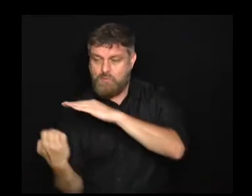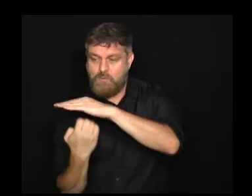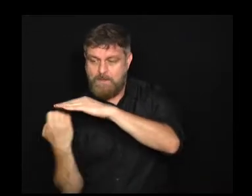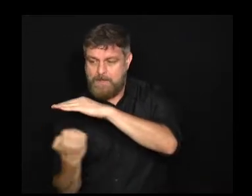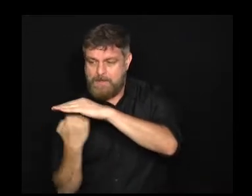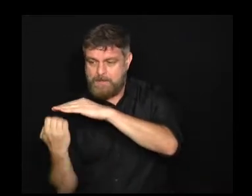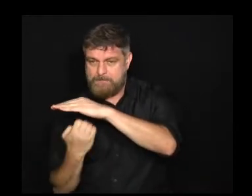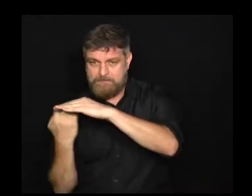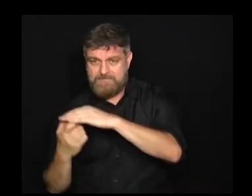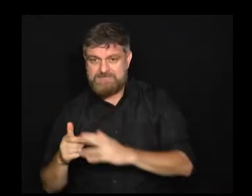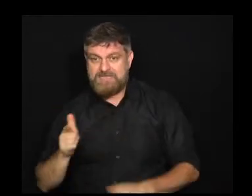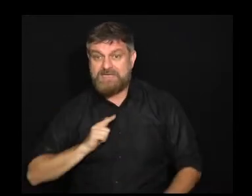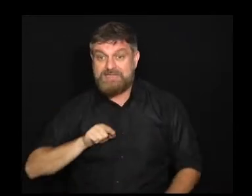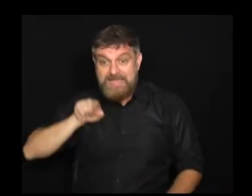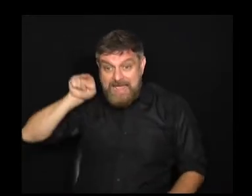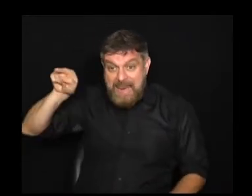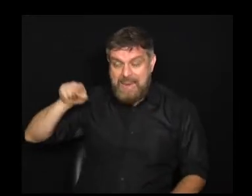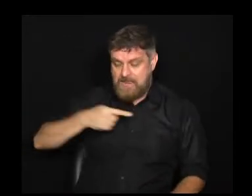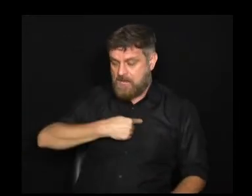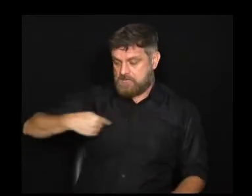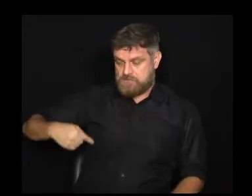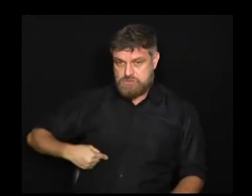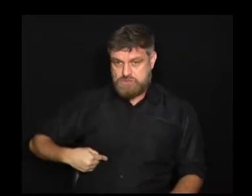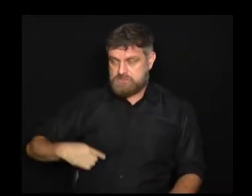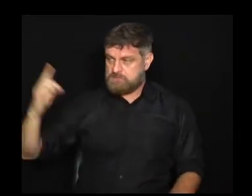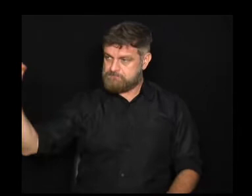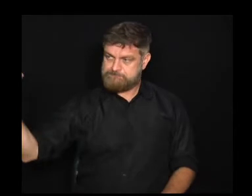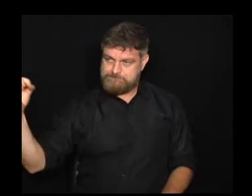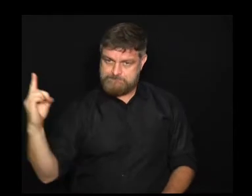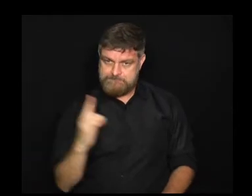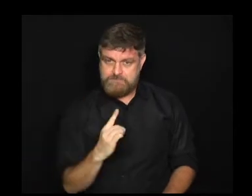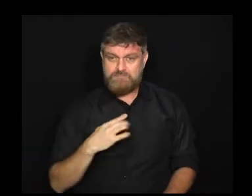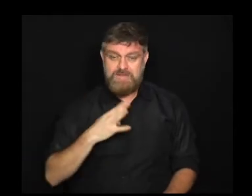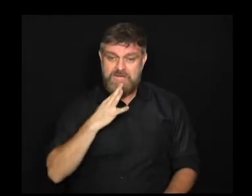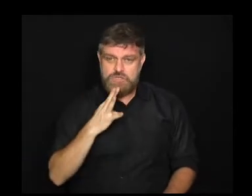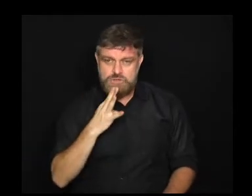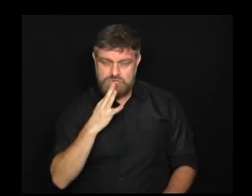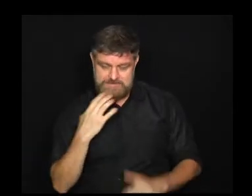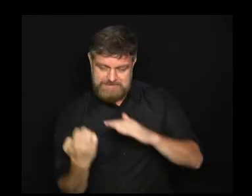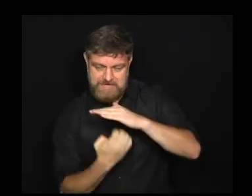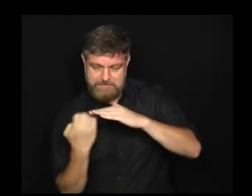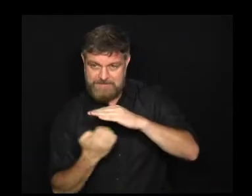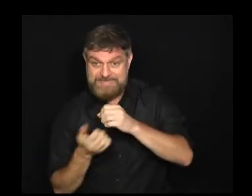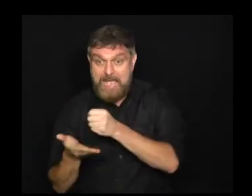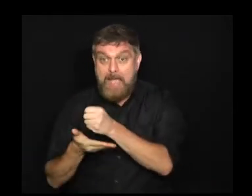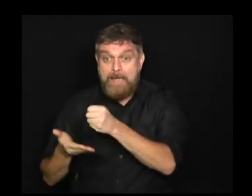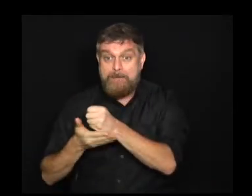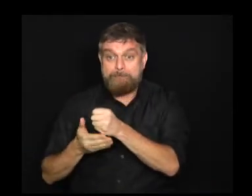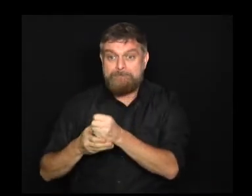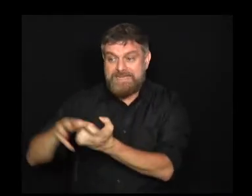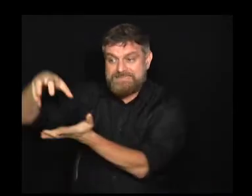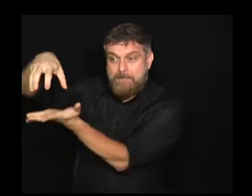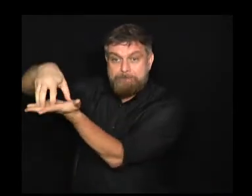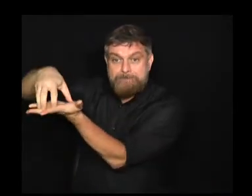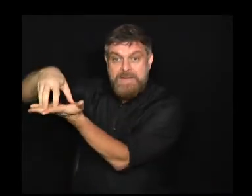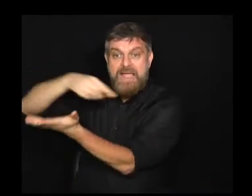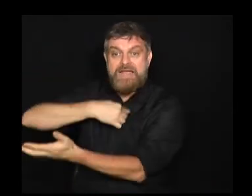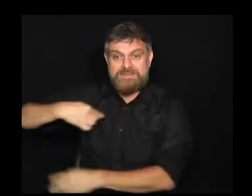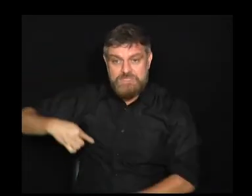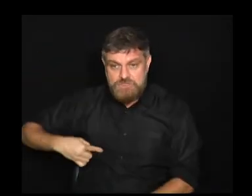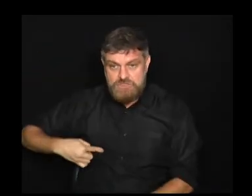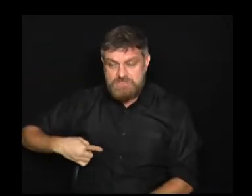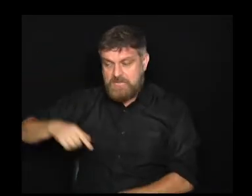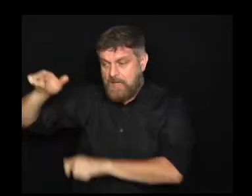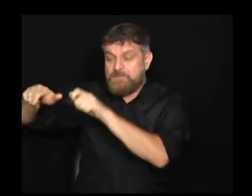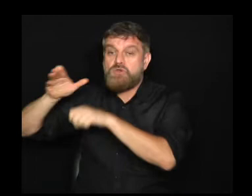têm filial na China, das que a gente conhecia, na verdade, eram as matrizes chinesas, né? As empresas